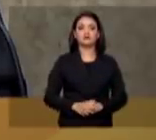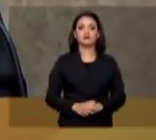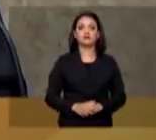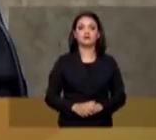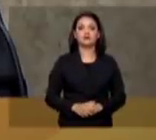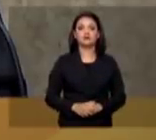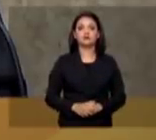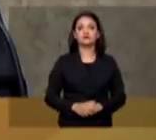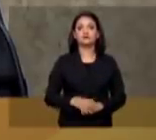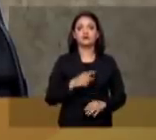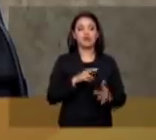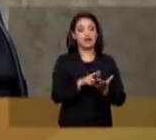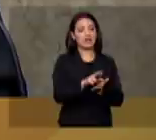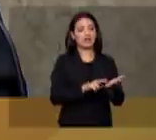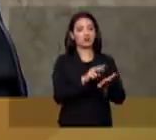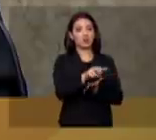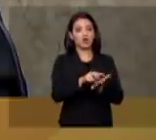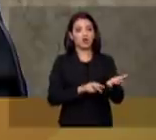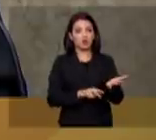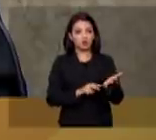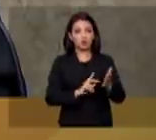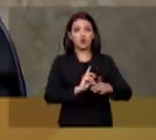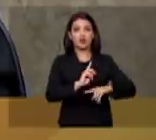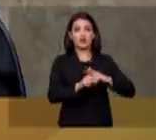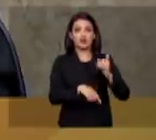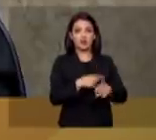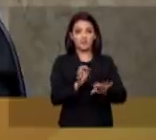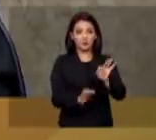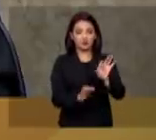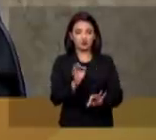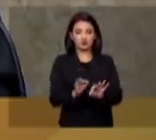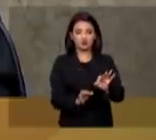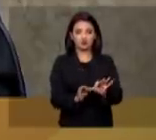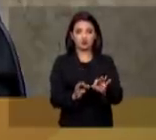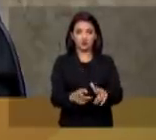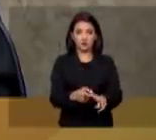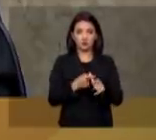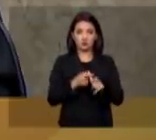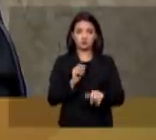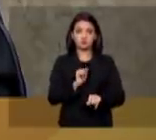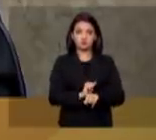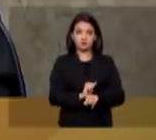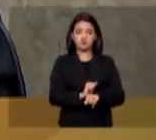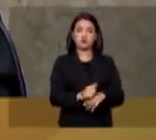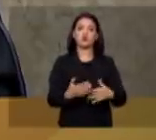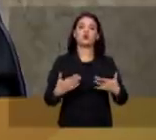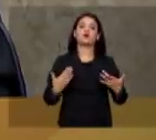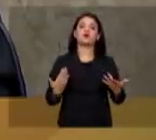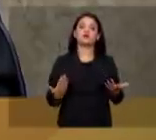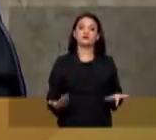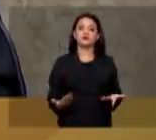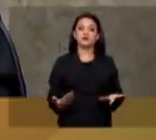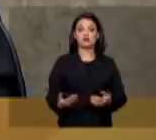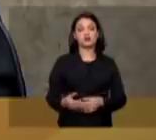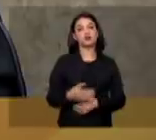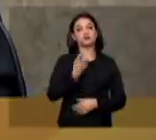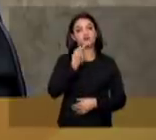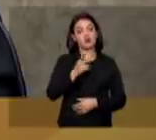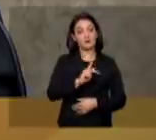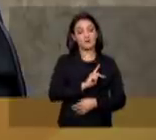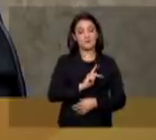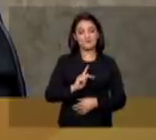Após a leitura do relatório, o julgamento foi suspenso, ficando consignado que a presidência do Supremo